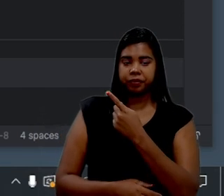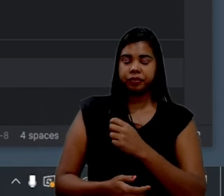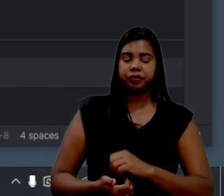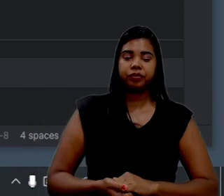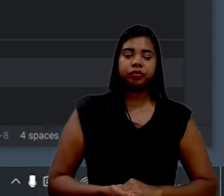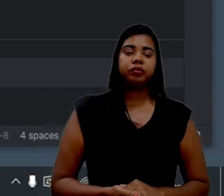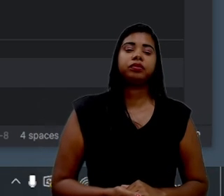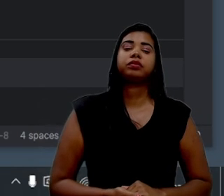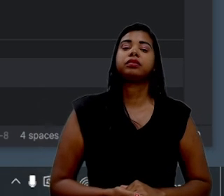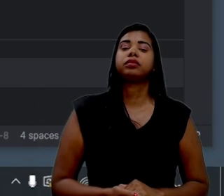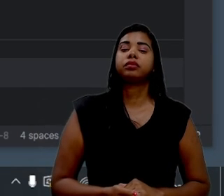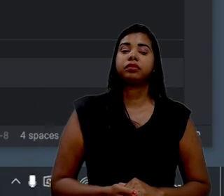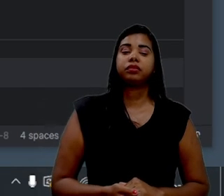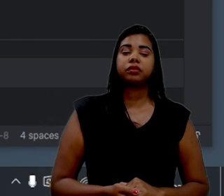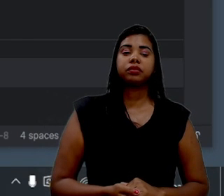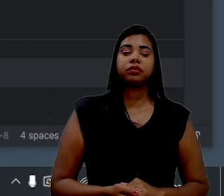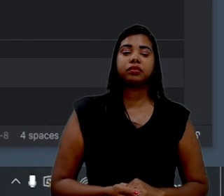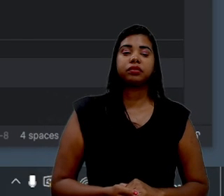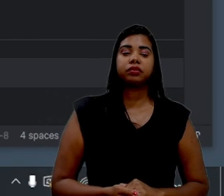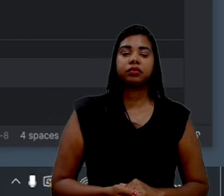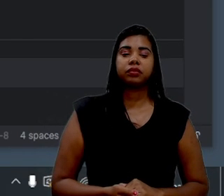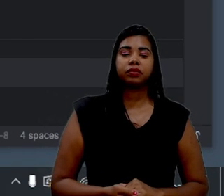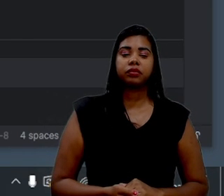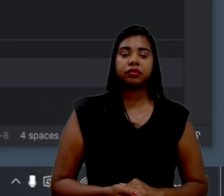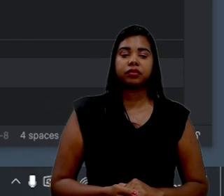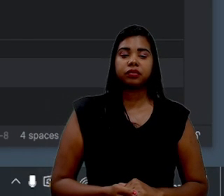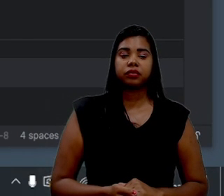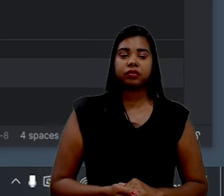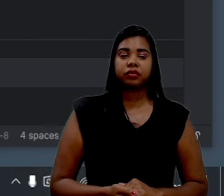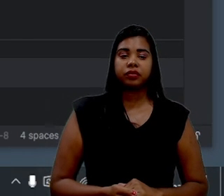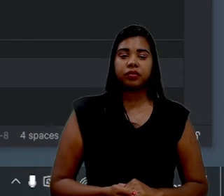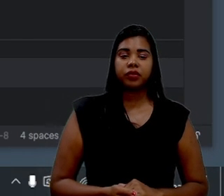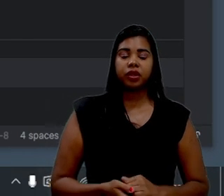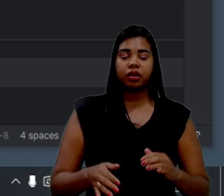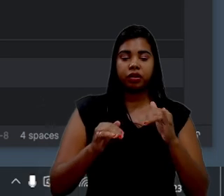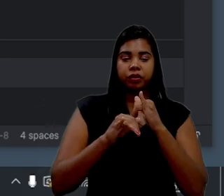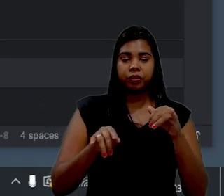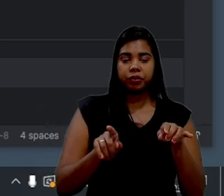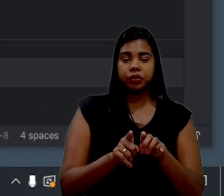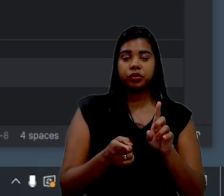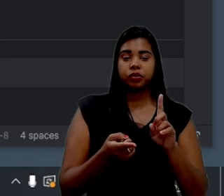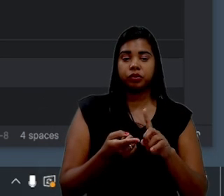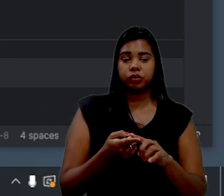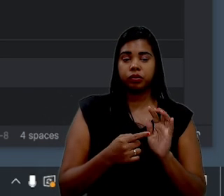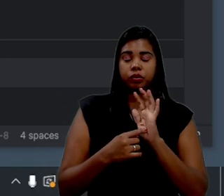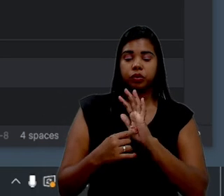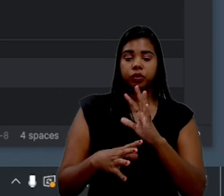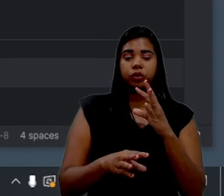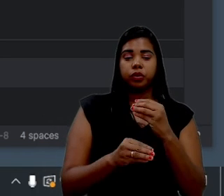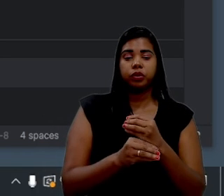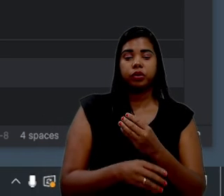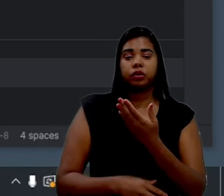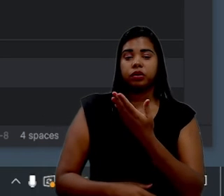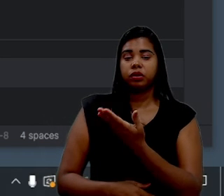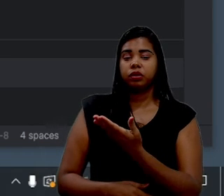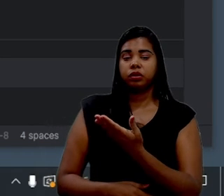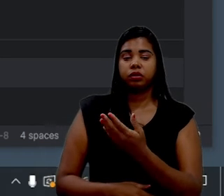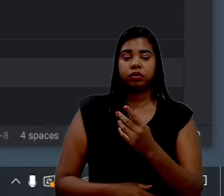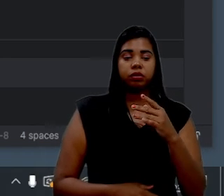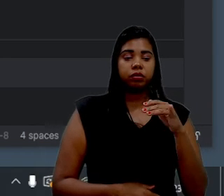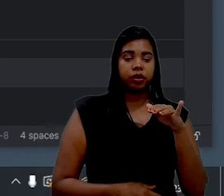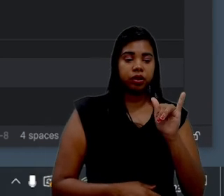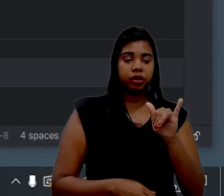né, o formulário que pega informações do módulo através do form.py,